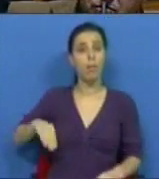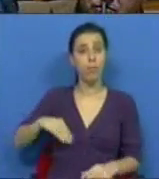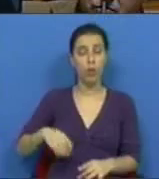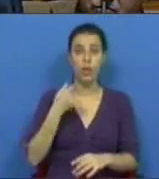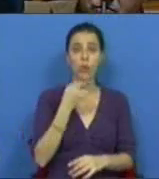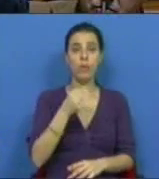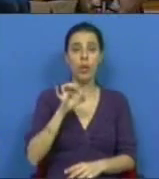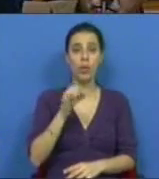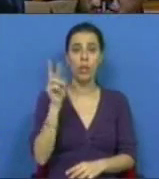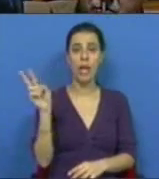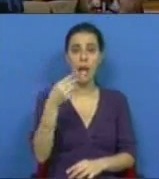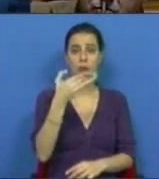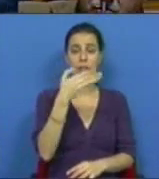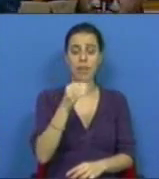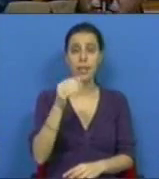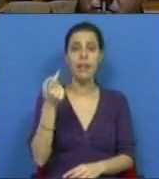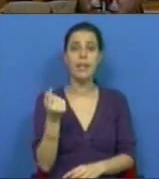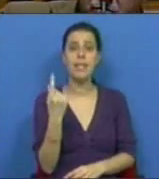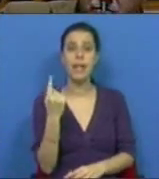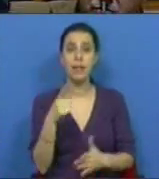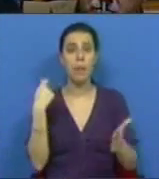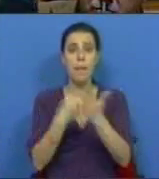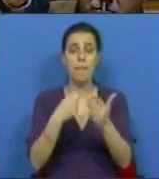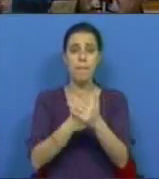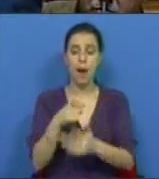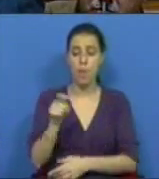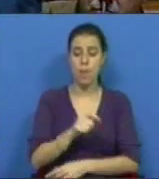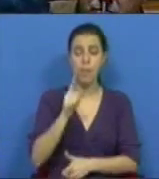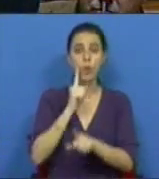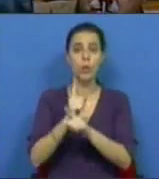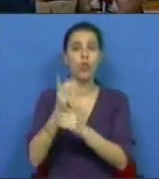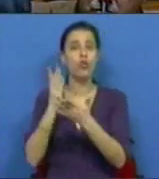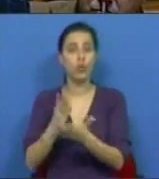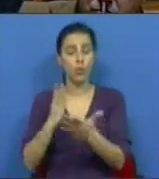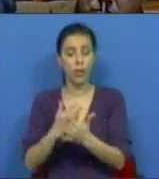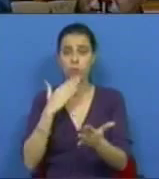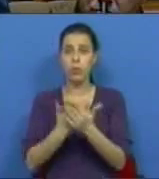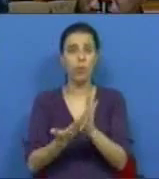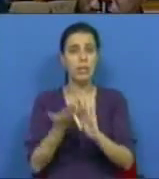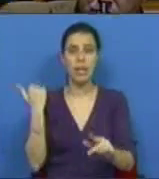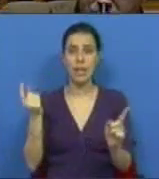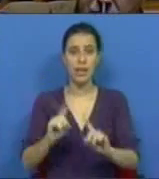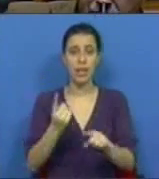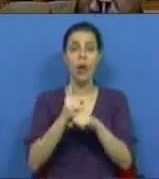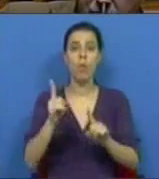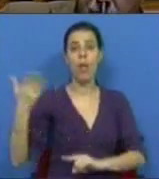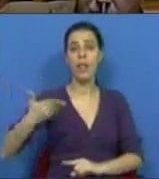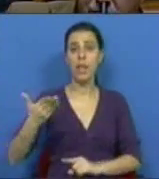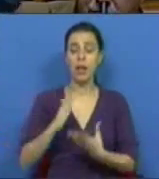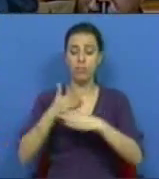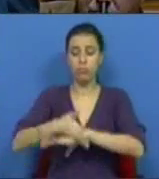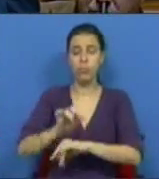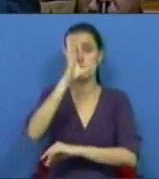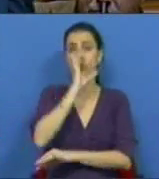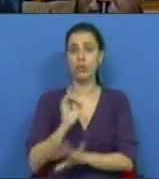os 98,70 € pagos por cada mês a esses estudantes não lhes seria retirado, porque foi um direito acedido